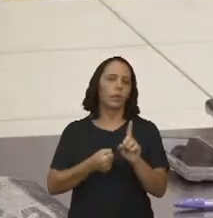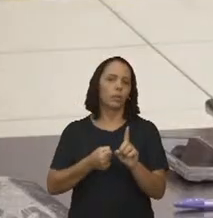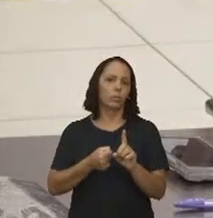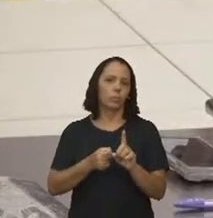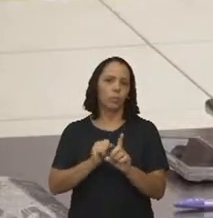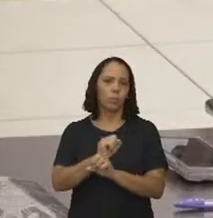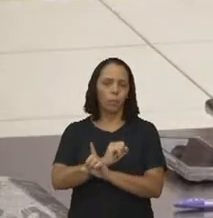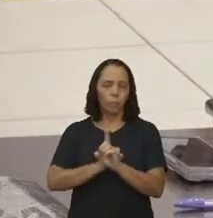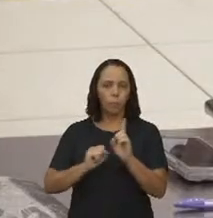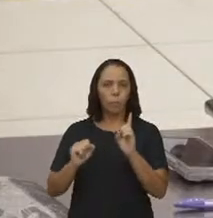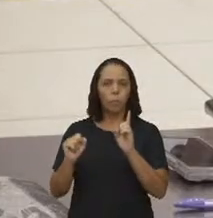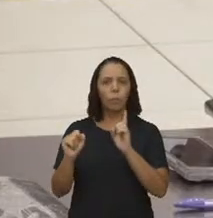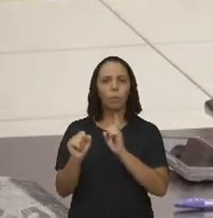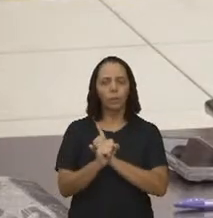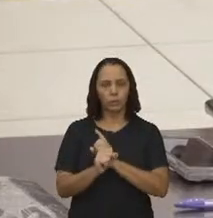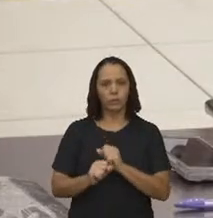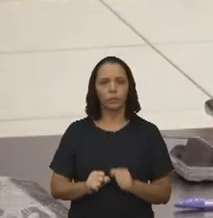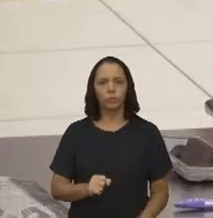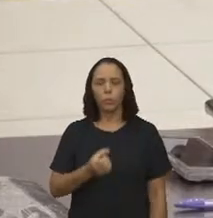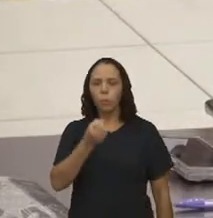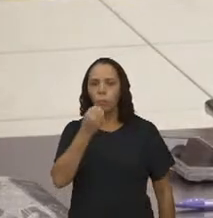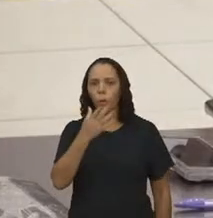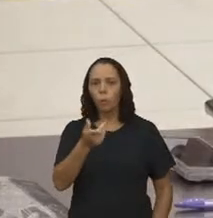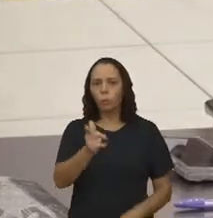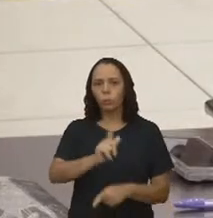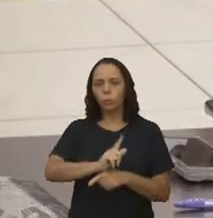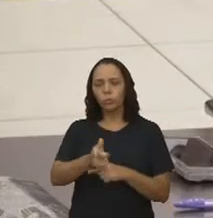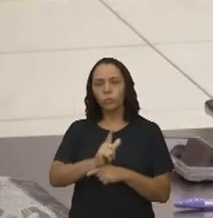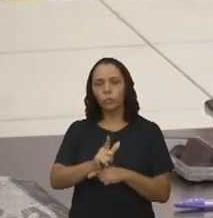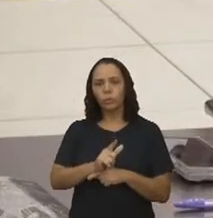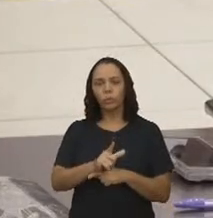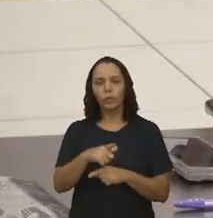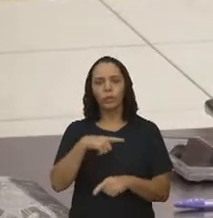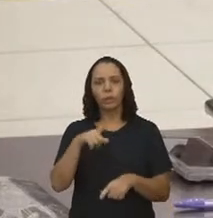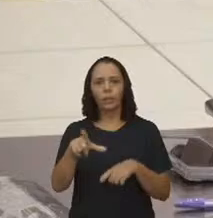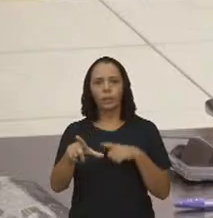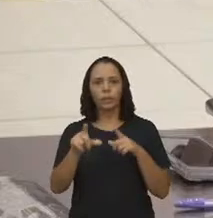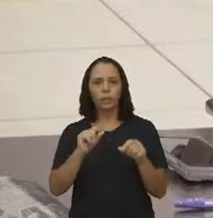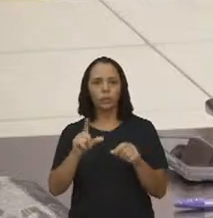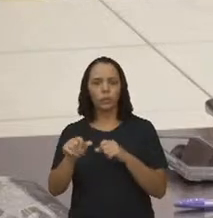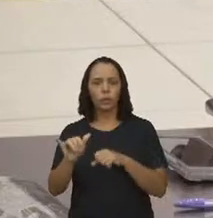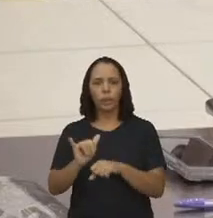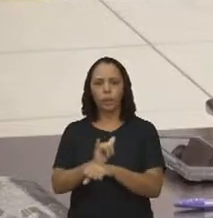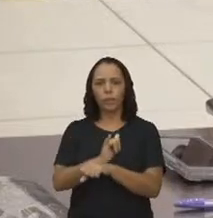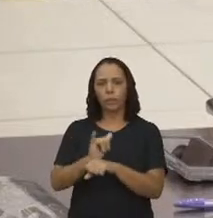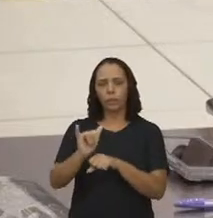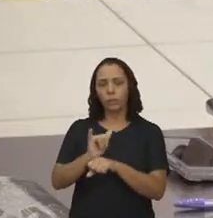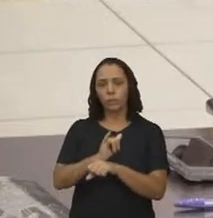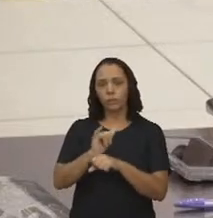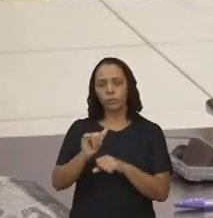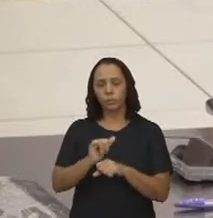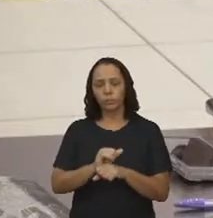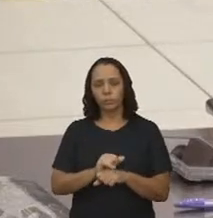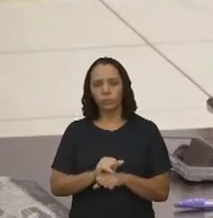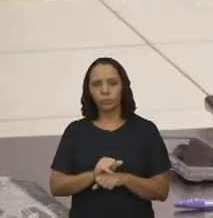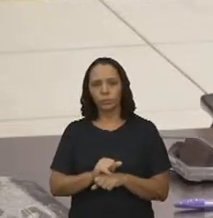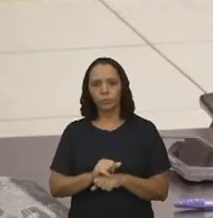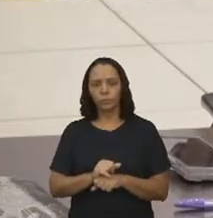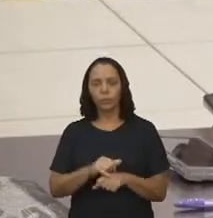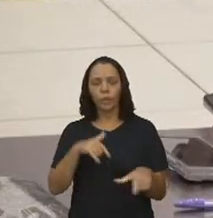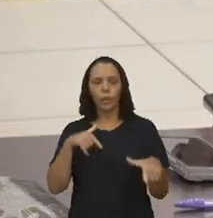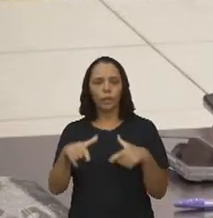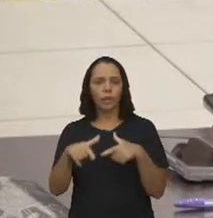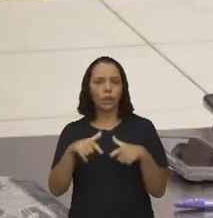quer realmente achar alternativas. E a gente trabalhar com as crianças é o caminho. É a